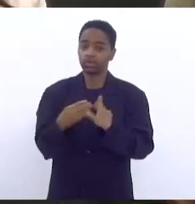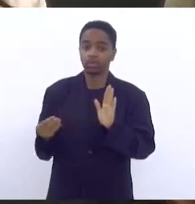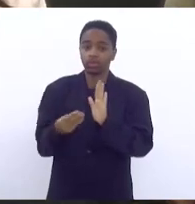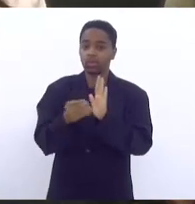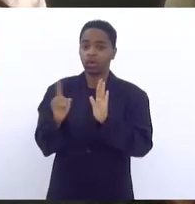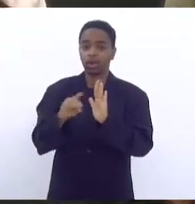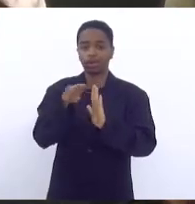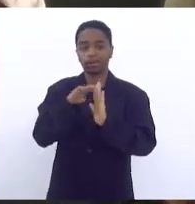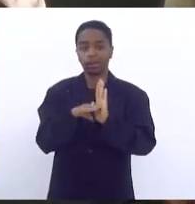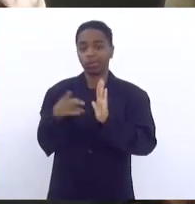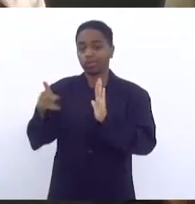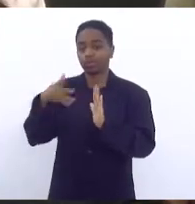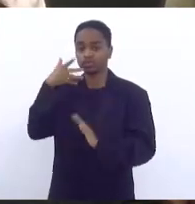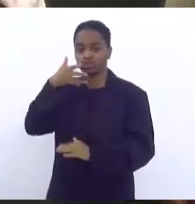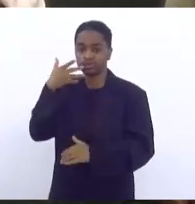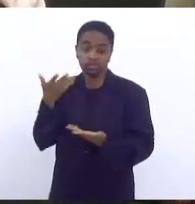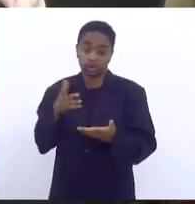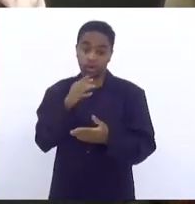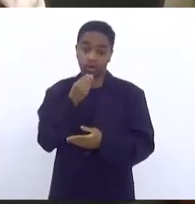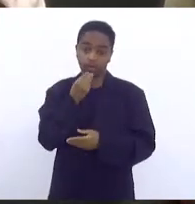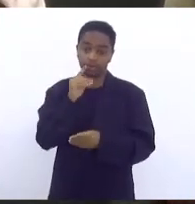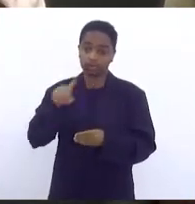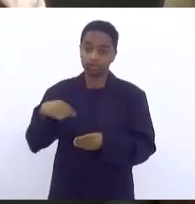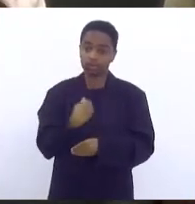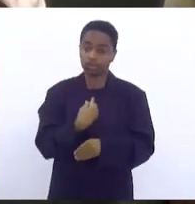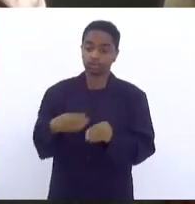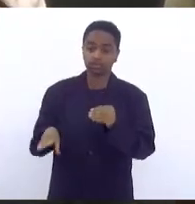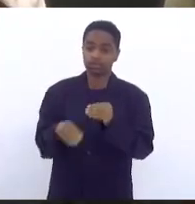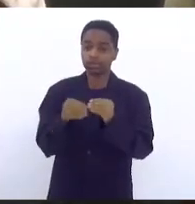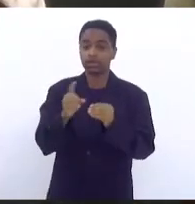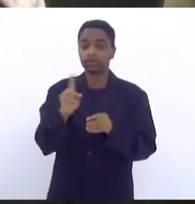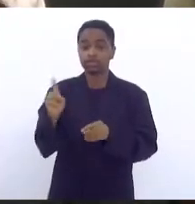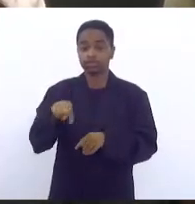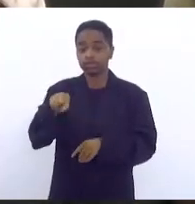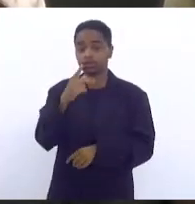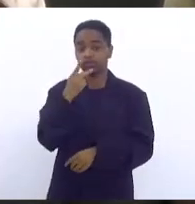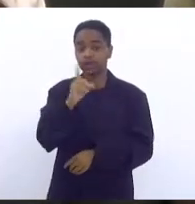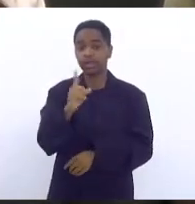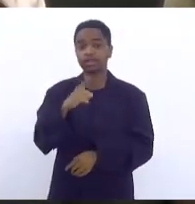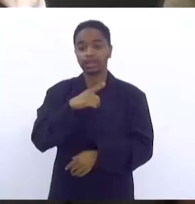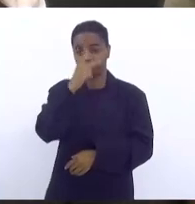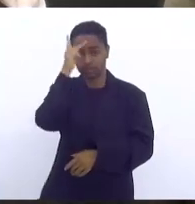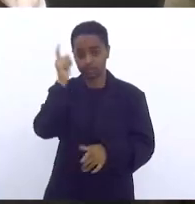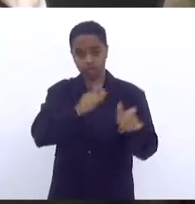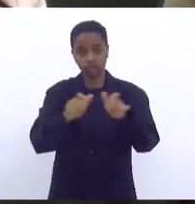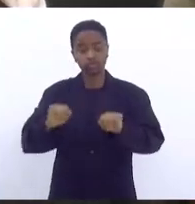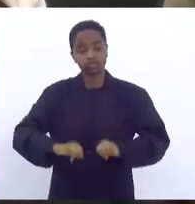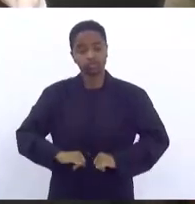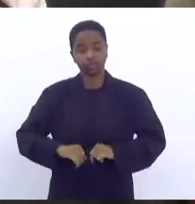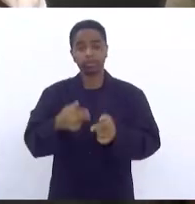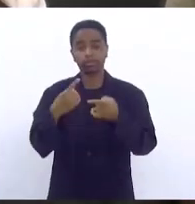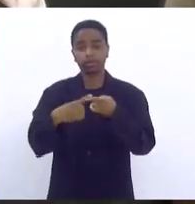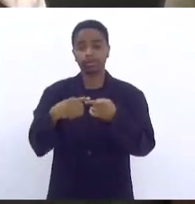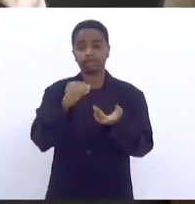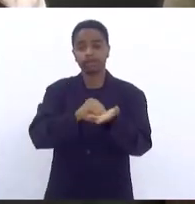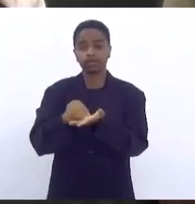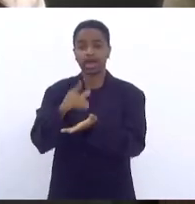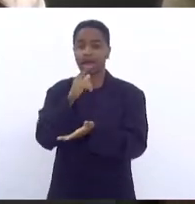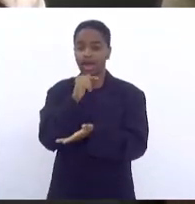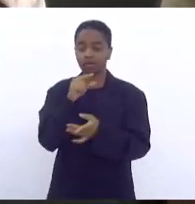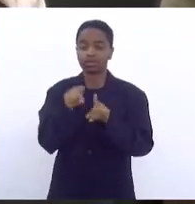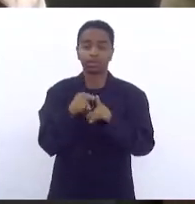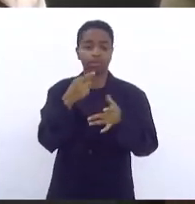né aqui não foi dito não foi incorporado no seu discurso que tem gente sofrendo com falta d'água gente que não pode pagar e todos os problemas